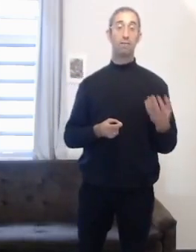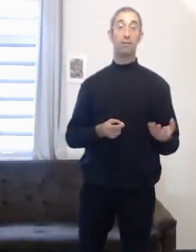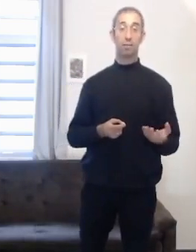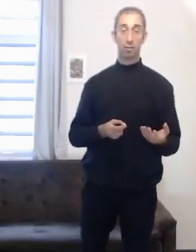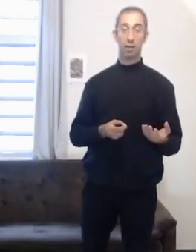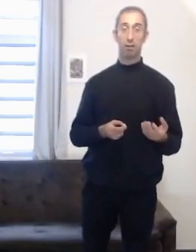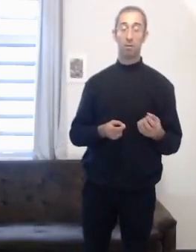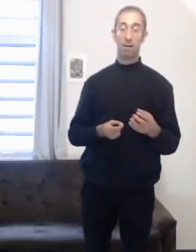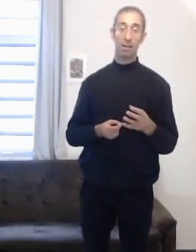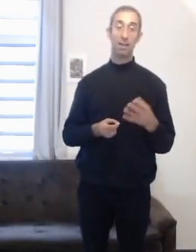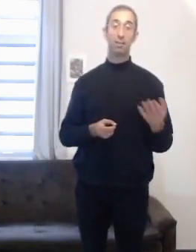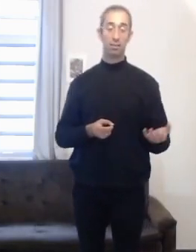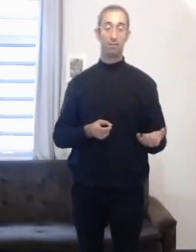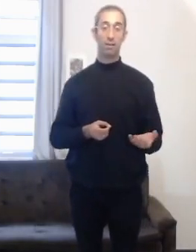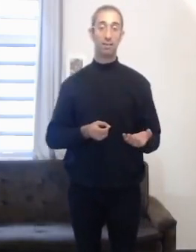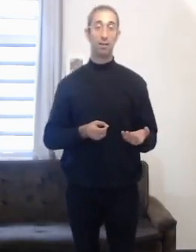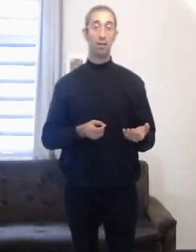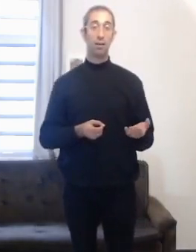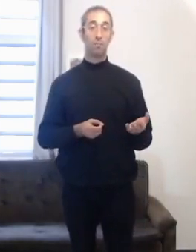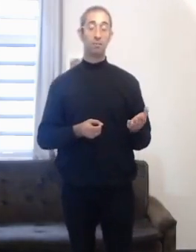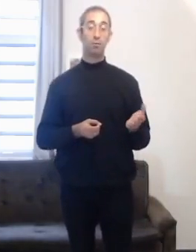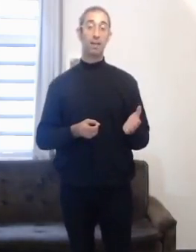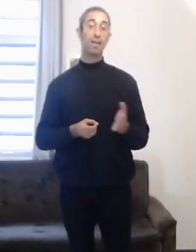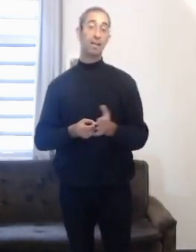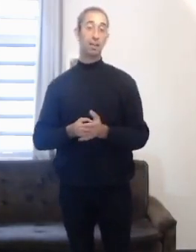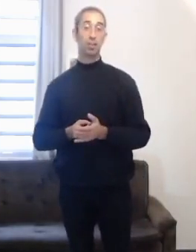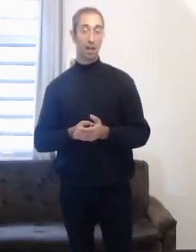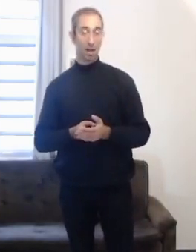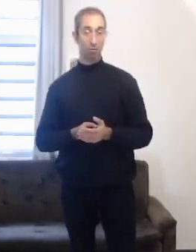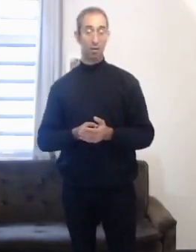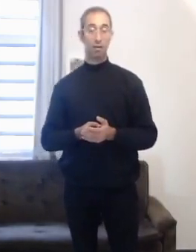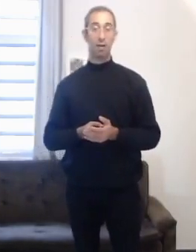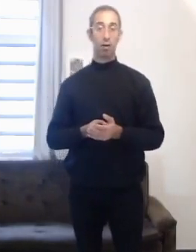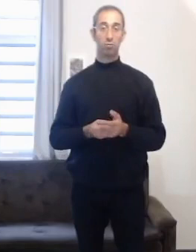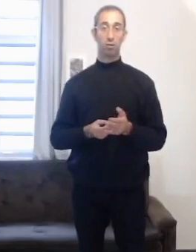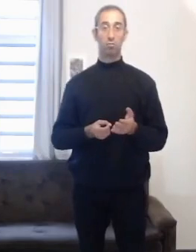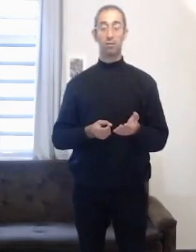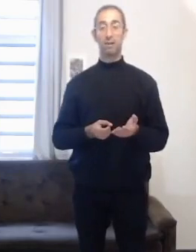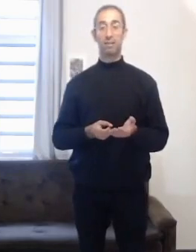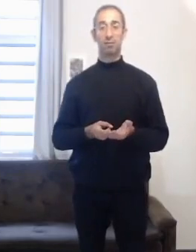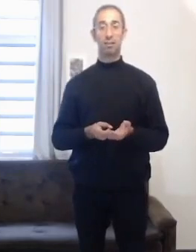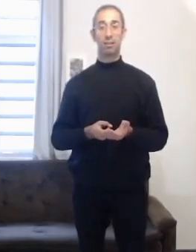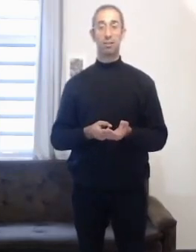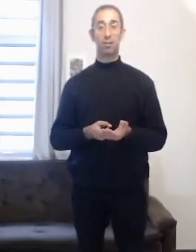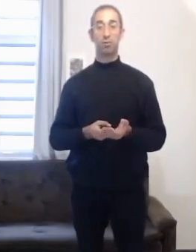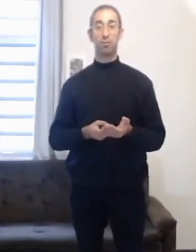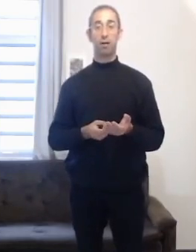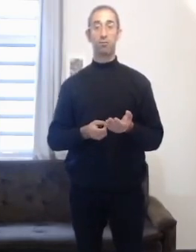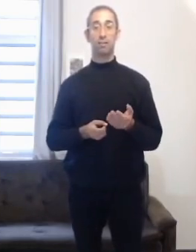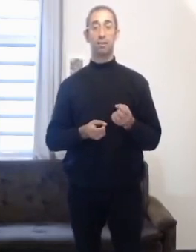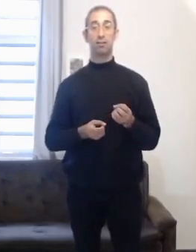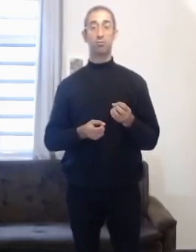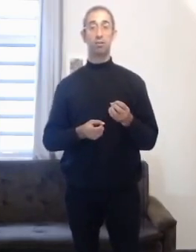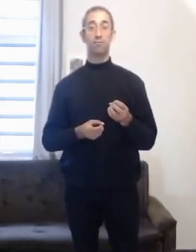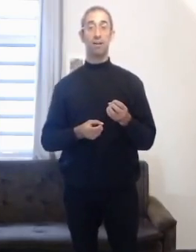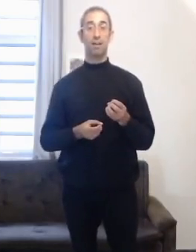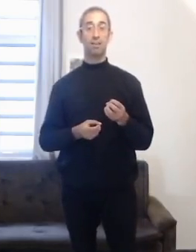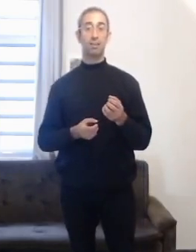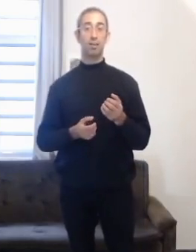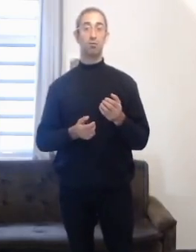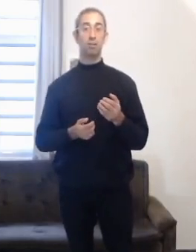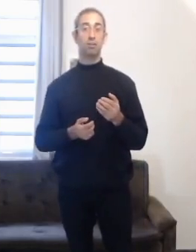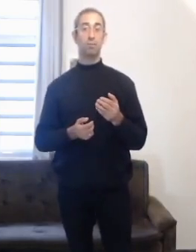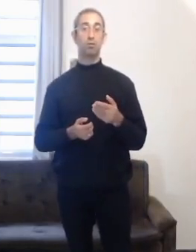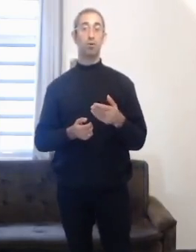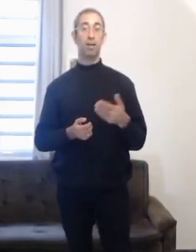algo relevante, né? É uma maneira de se fazer. Mas por que que ele é criticado, né? Alguns autores mais tarde criticam por causa desse risco de a gente falar,